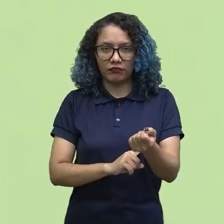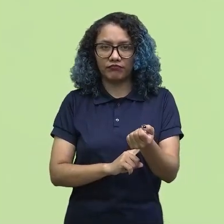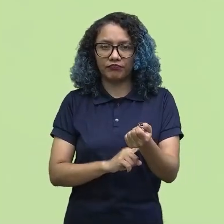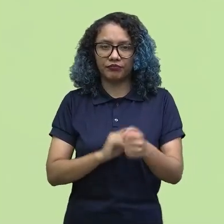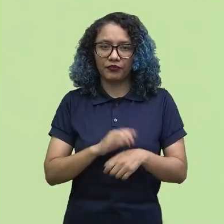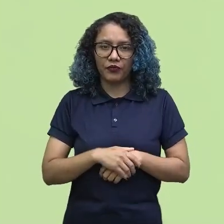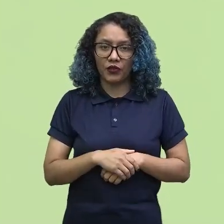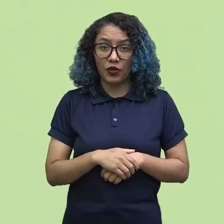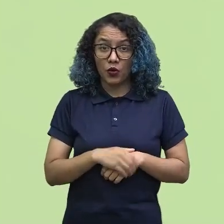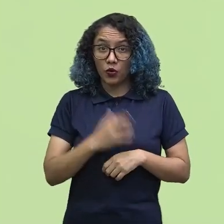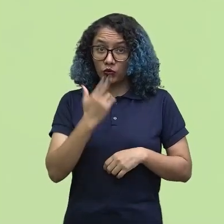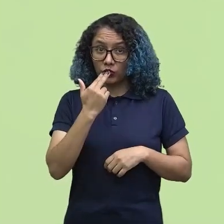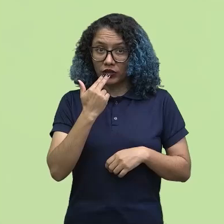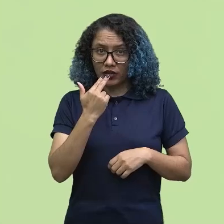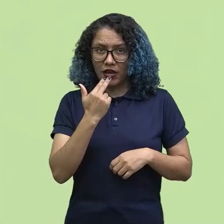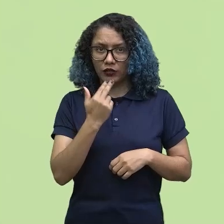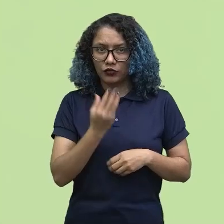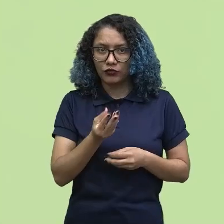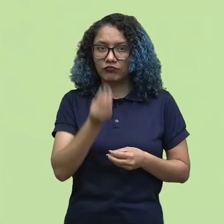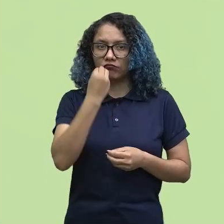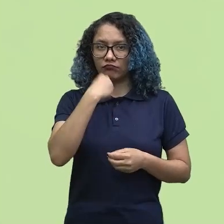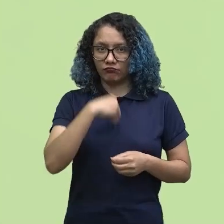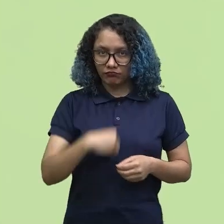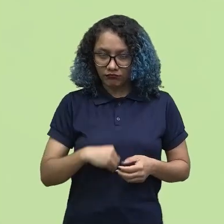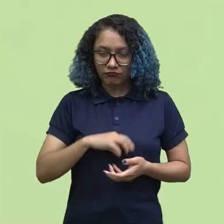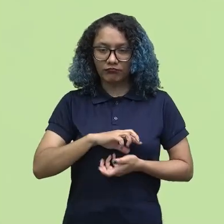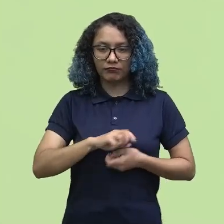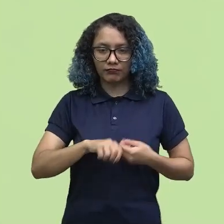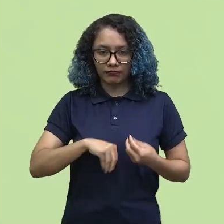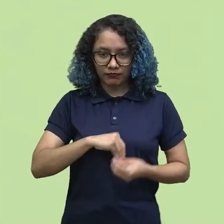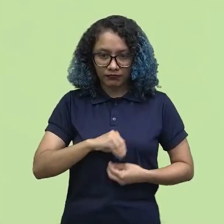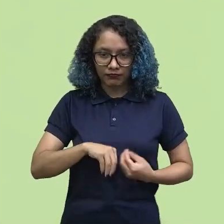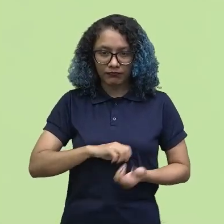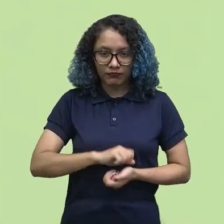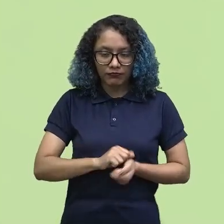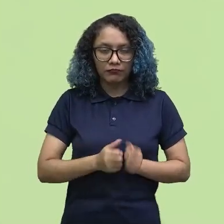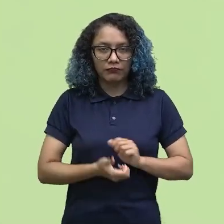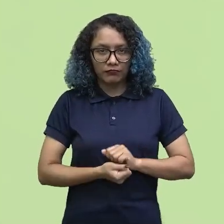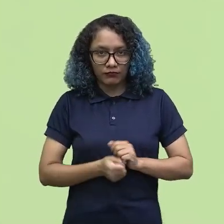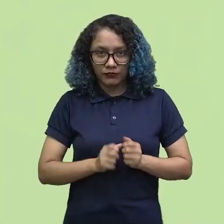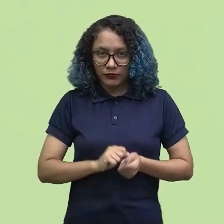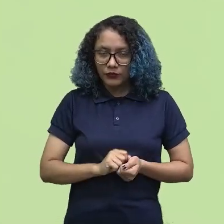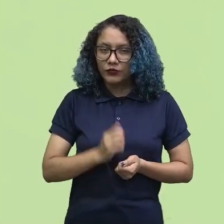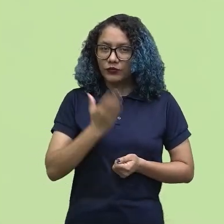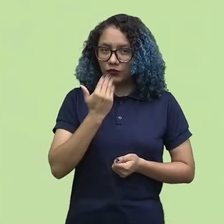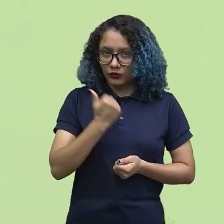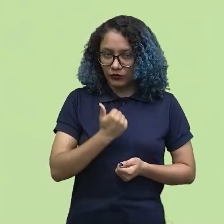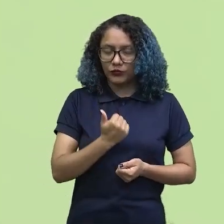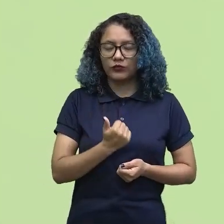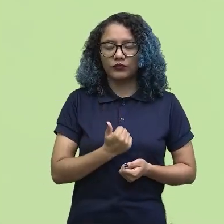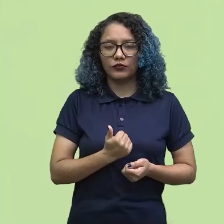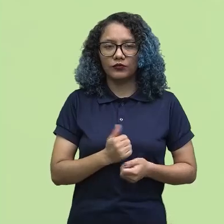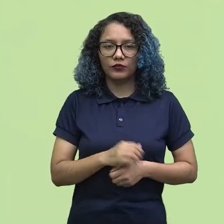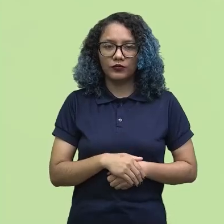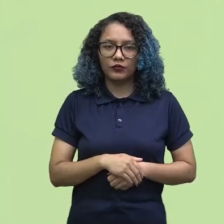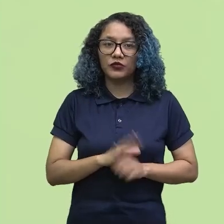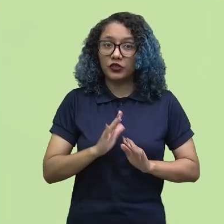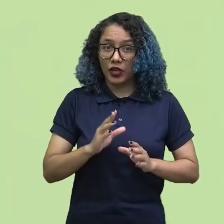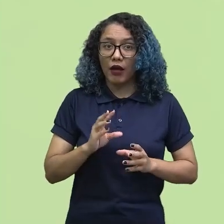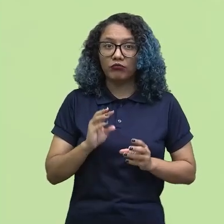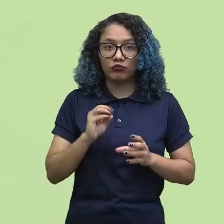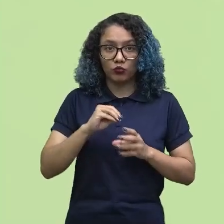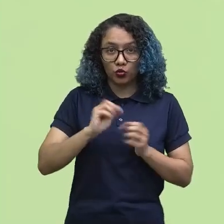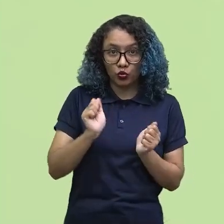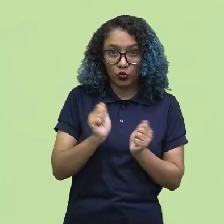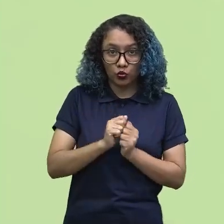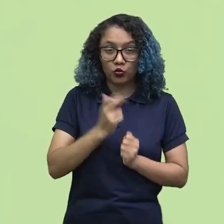gente absorveu lá no sistema digestório, né, a partir da nossa alimentação, o alimento foi digerido, a gente já tem lá um nutriente.